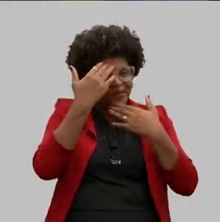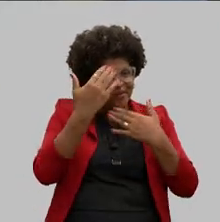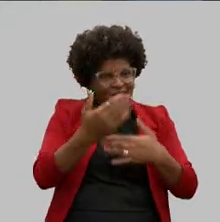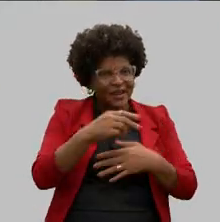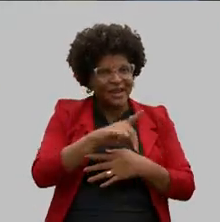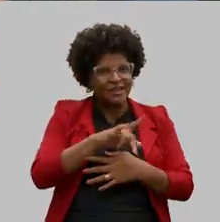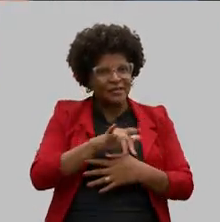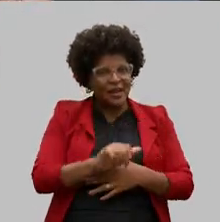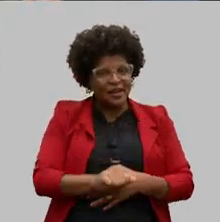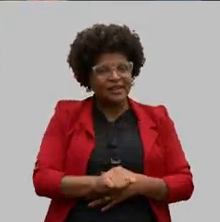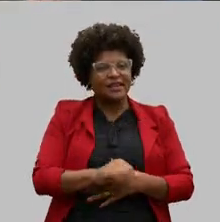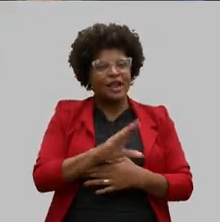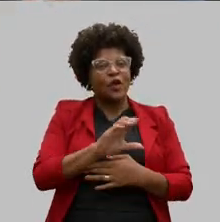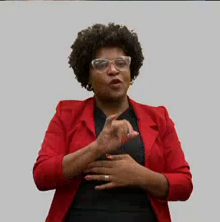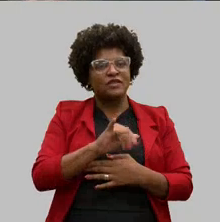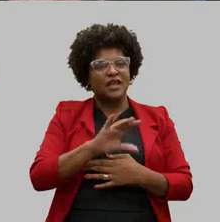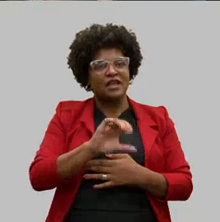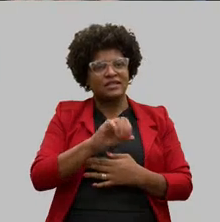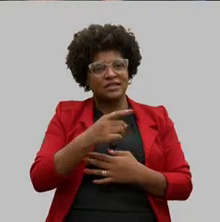nosso